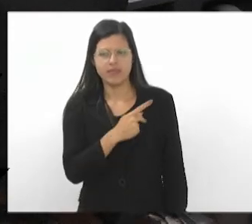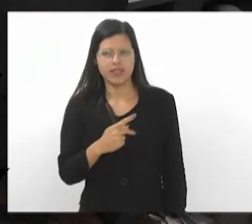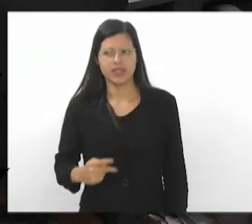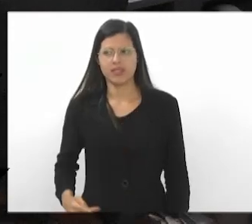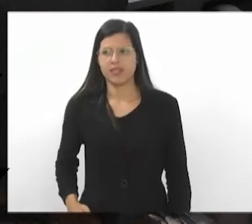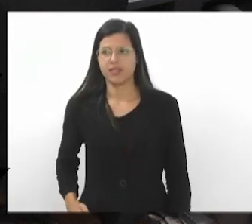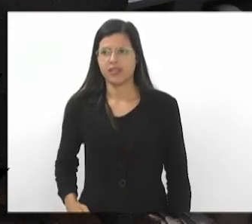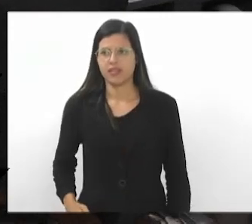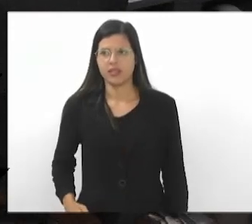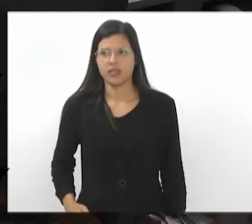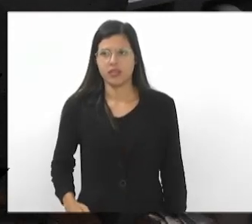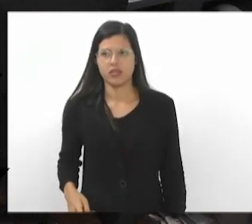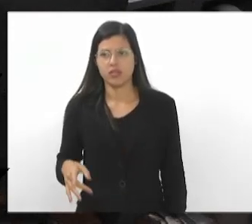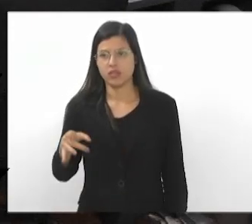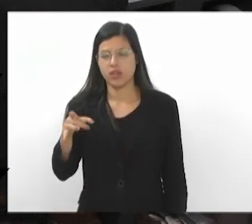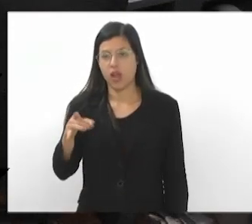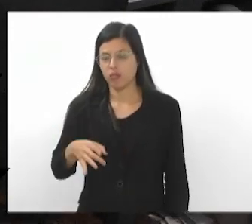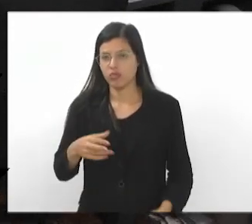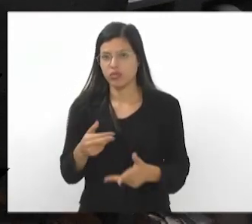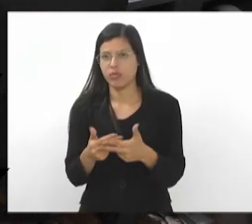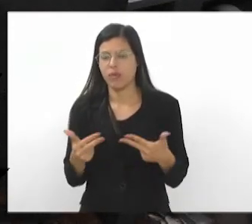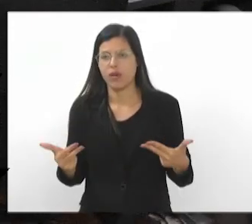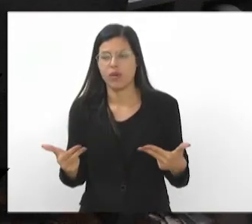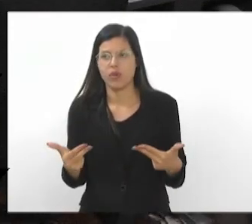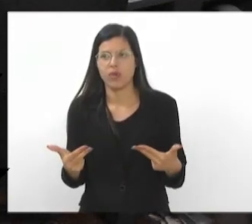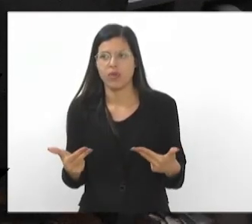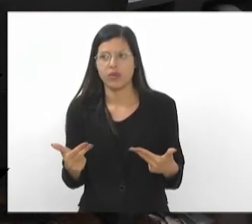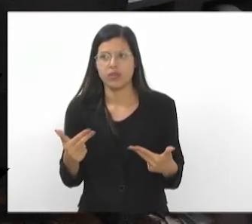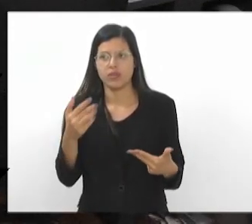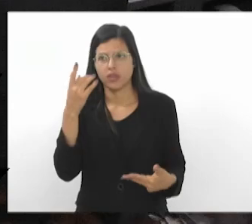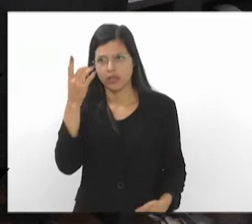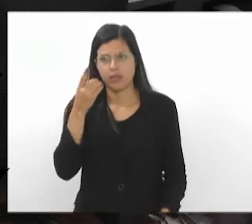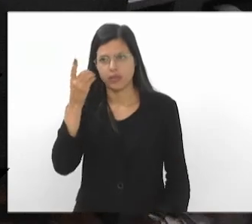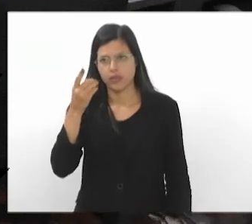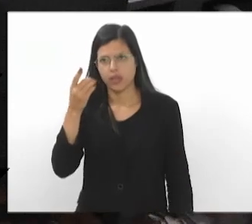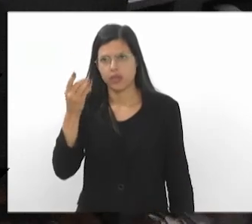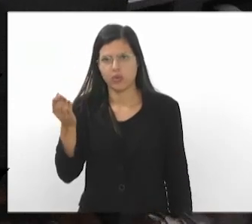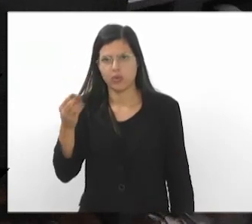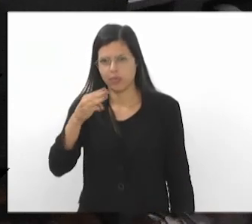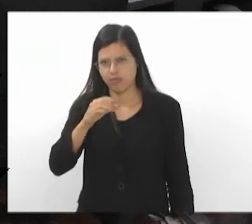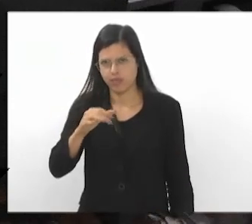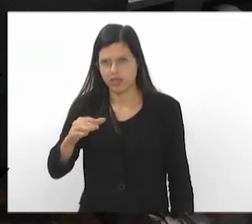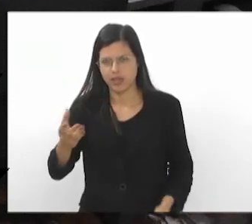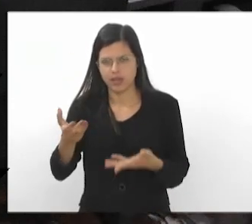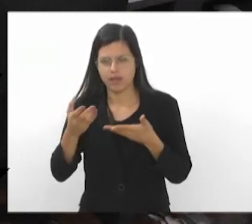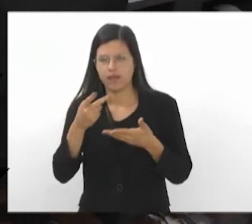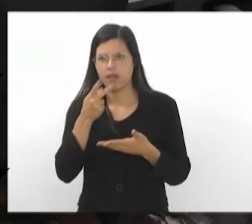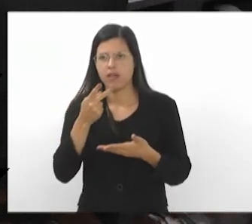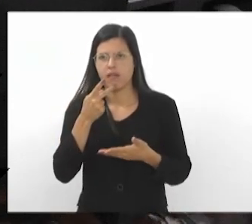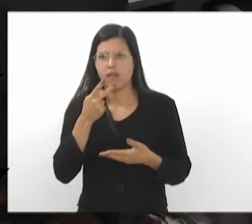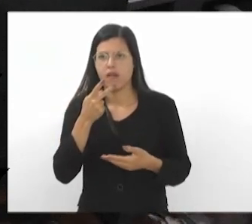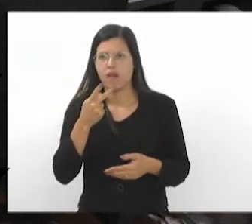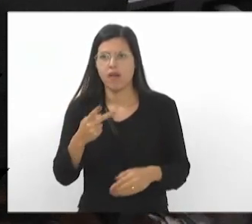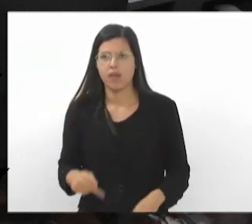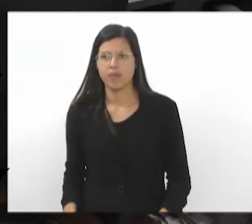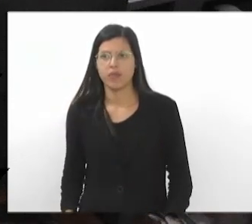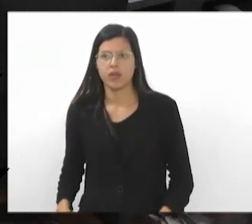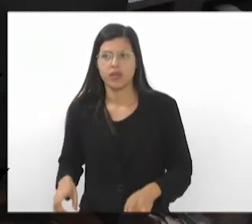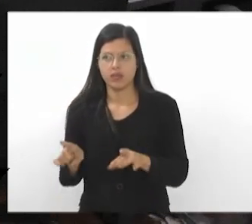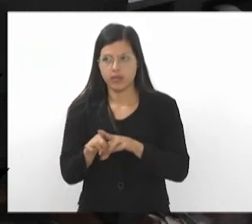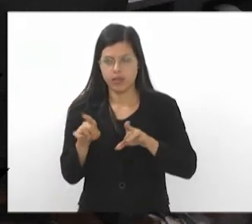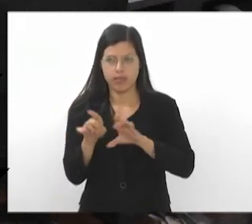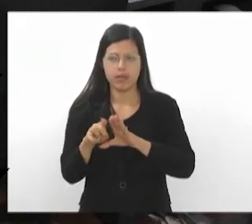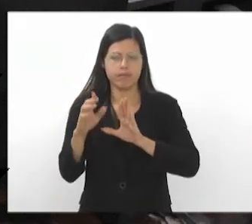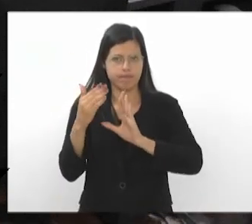e a última questão para passar para o deputado Carlos Mink. Ainda era muito cedo, mas eu também mandei para Vossa